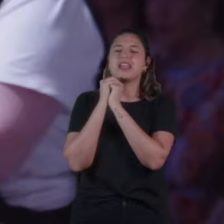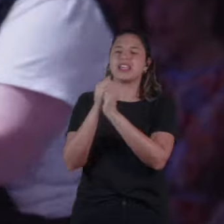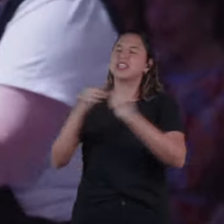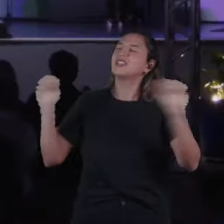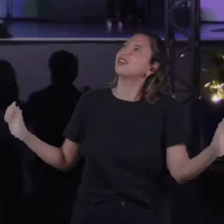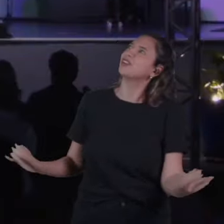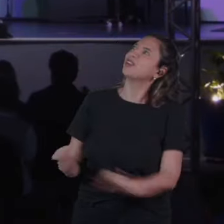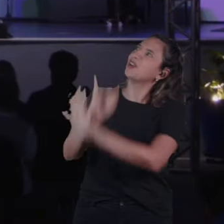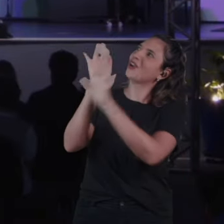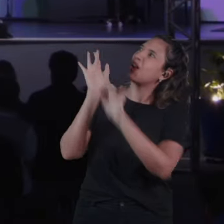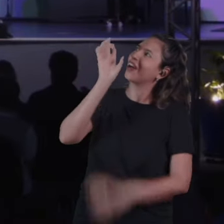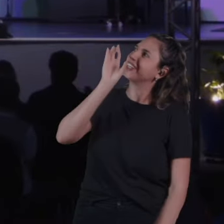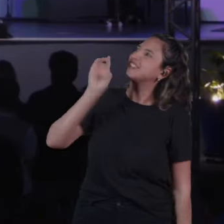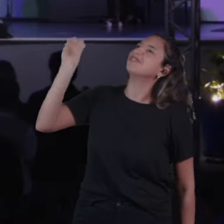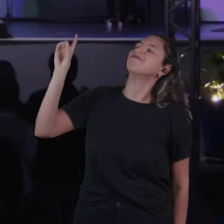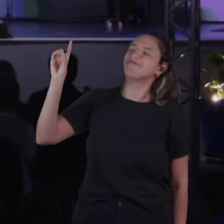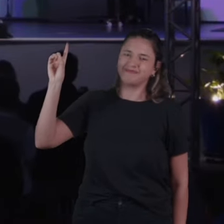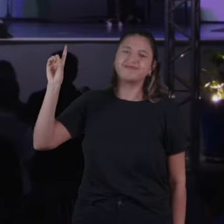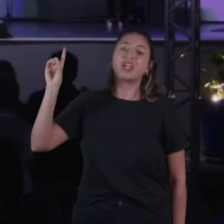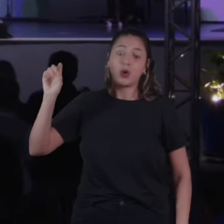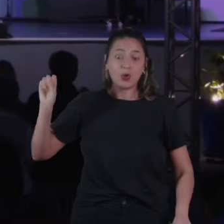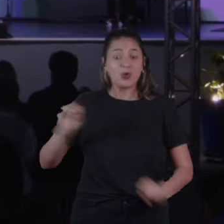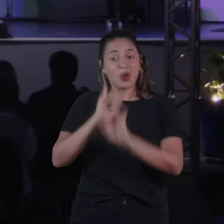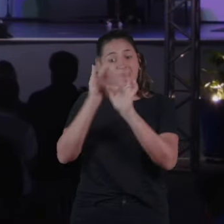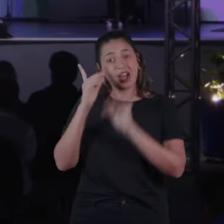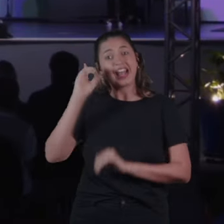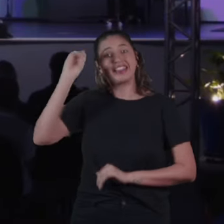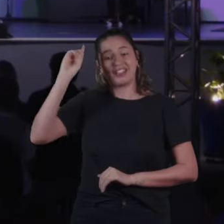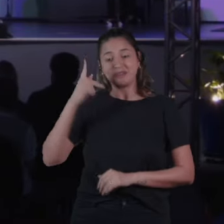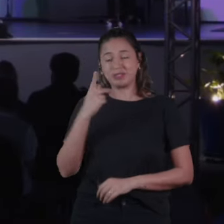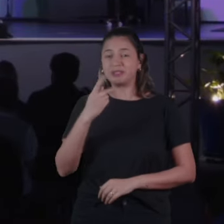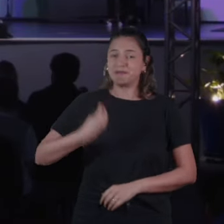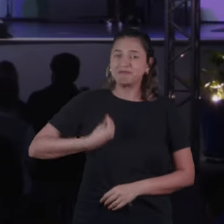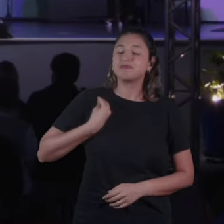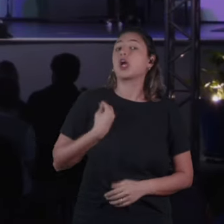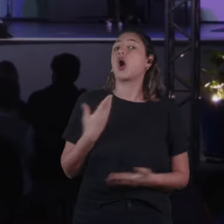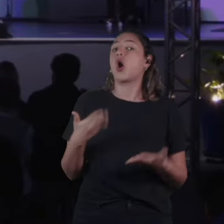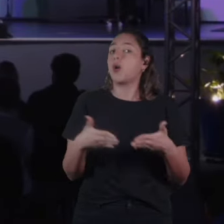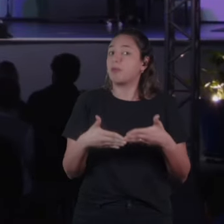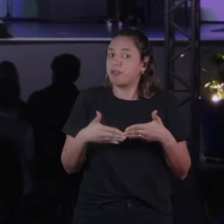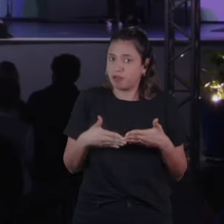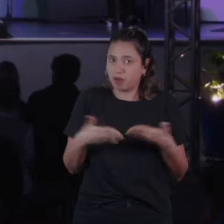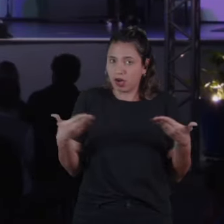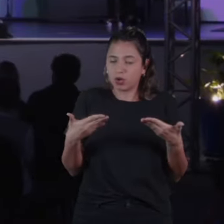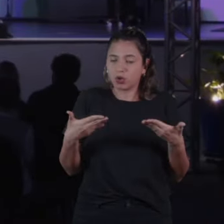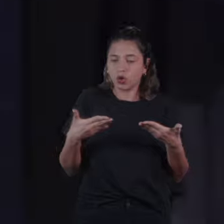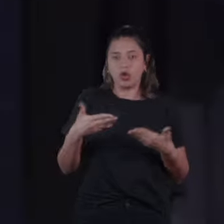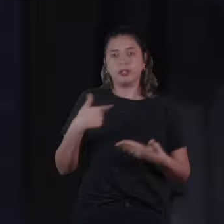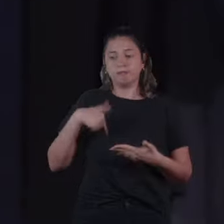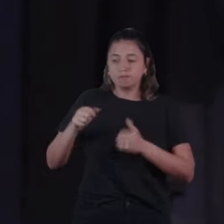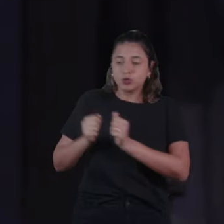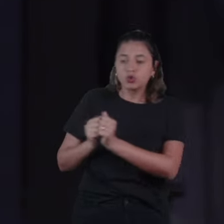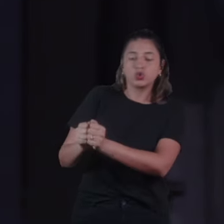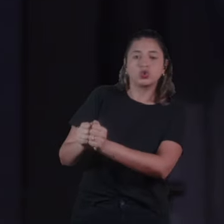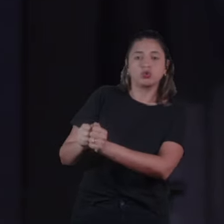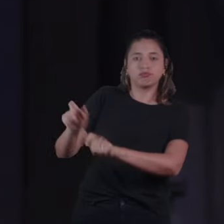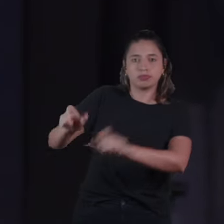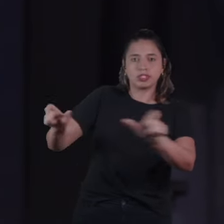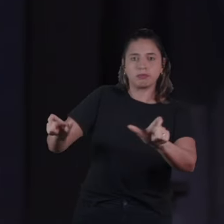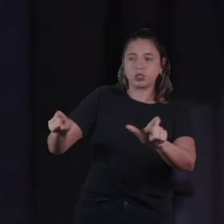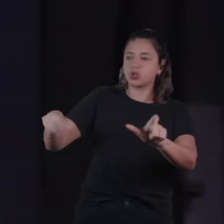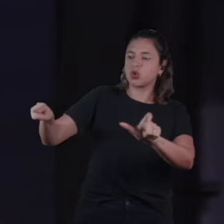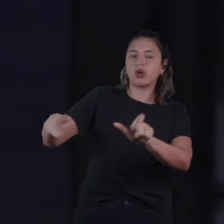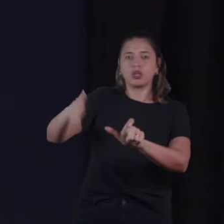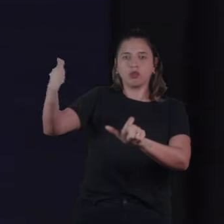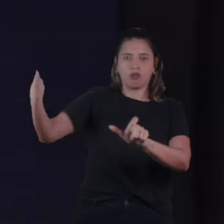Deus. Glória a Deus pela sua vida. Por favor, acompanhe esses irmãos aqui. até ali ao lado, eles